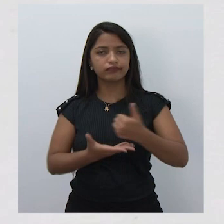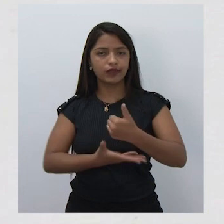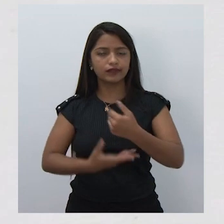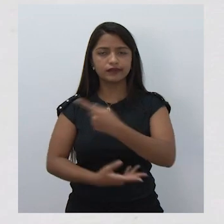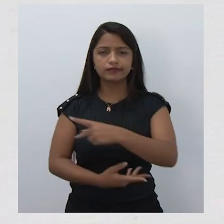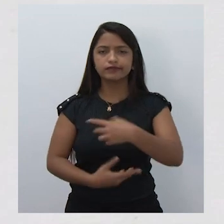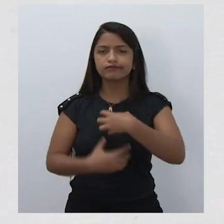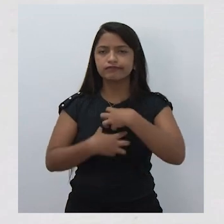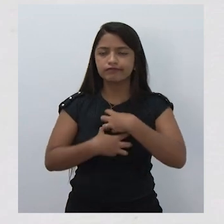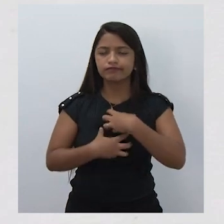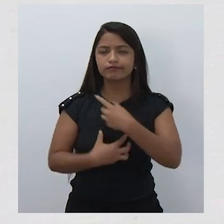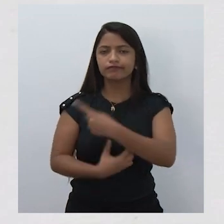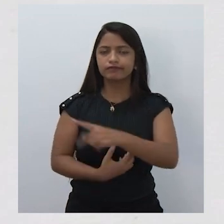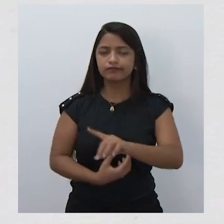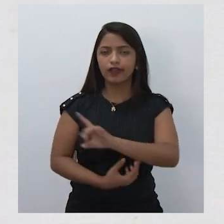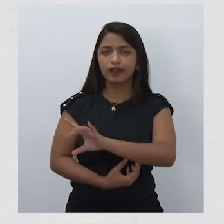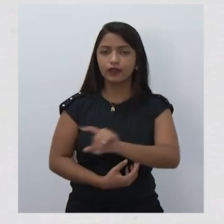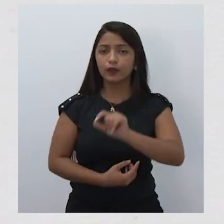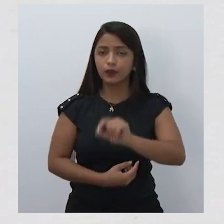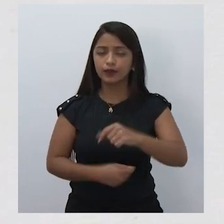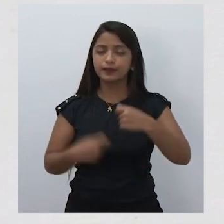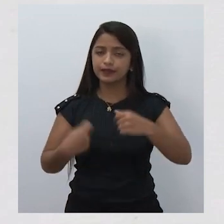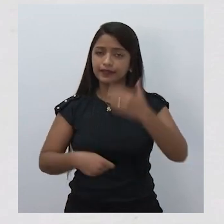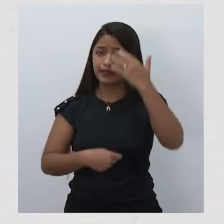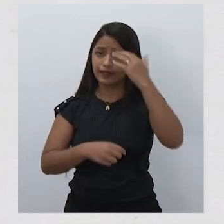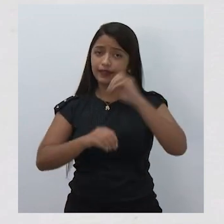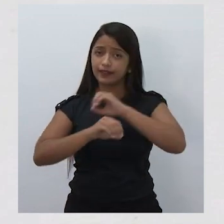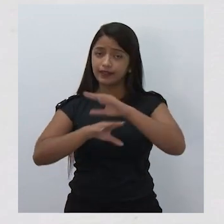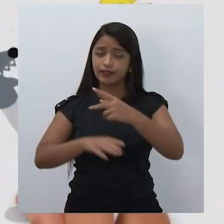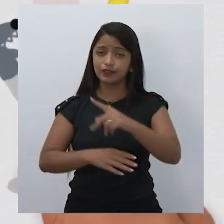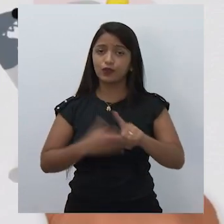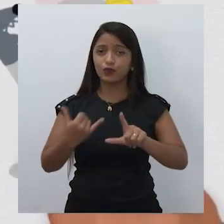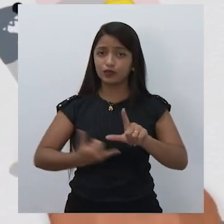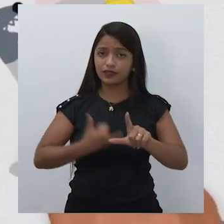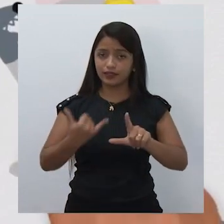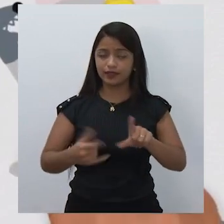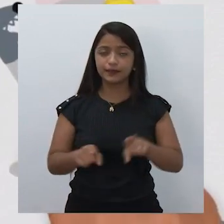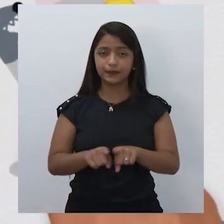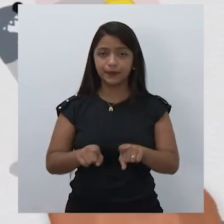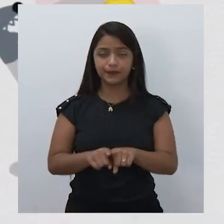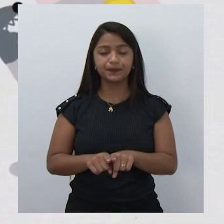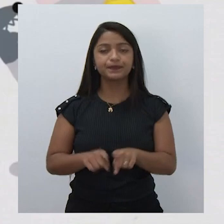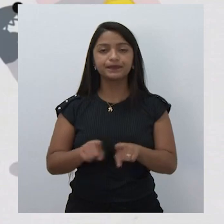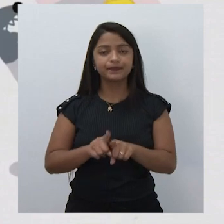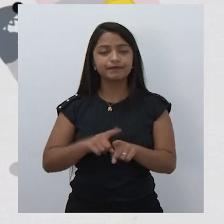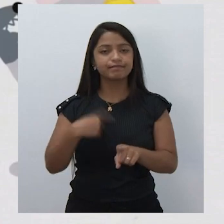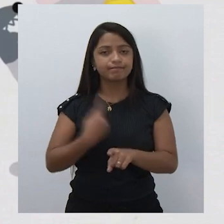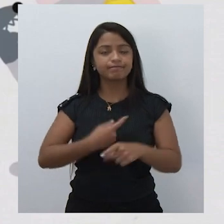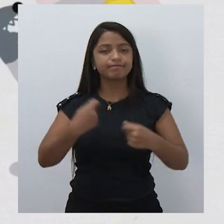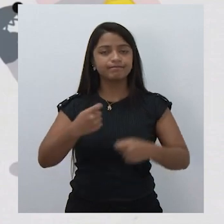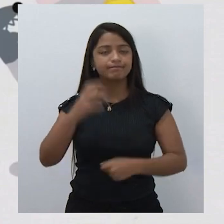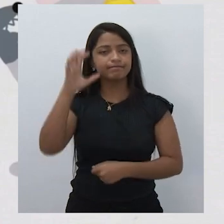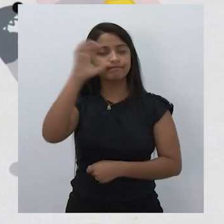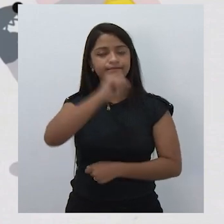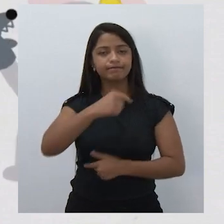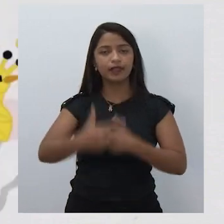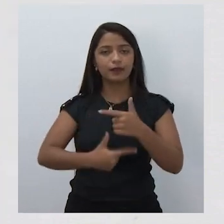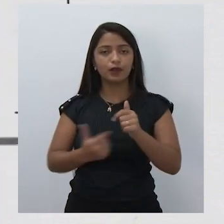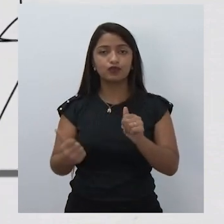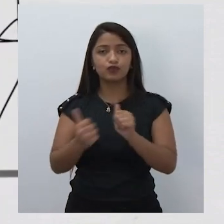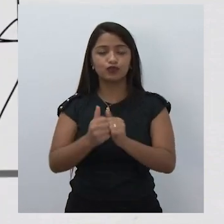as suas necessidades, entender os sentimentos e as necessidades daqueles que os rodeiam e a desenvolver formas de trabalhar em conjunto na sala de